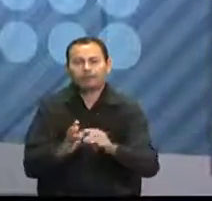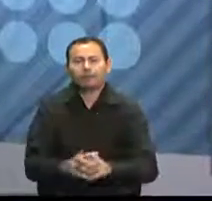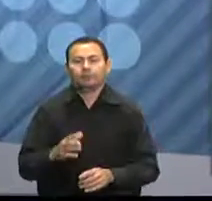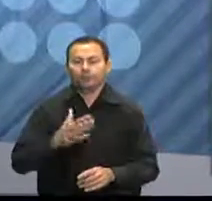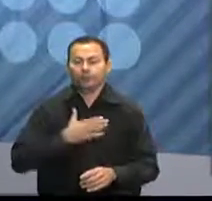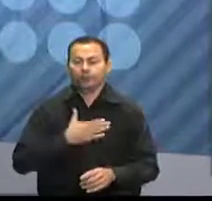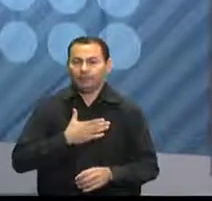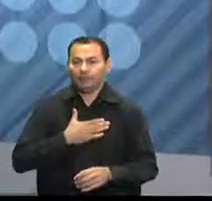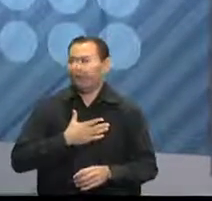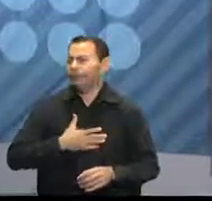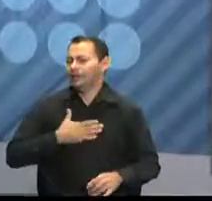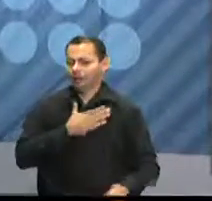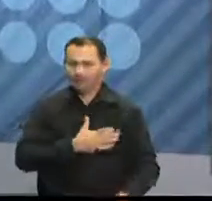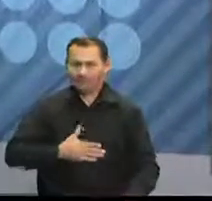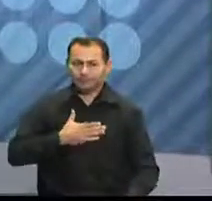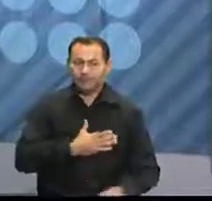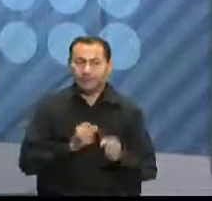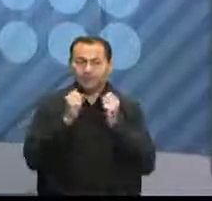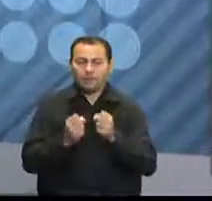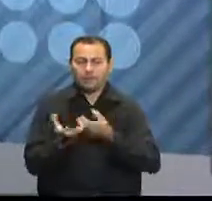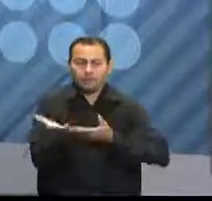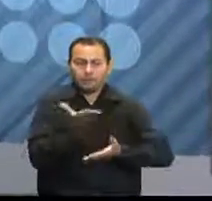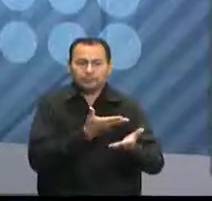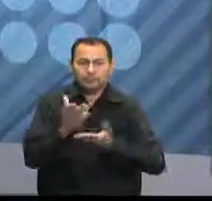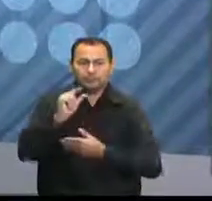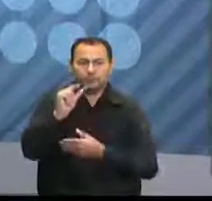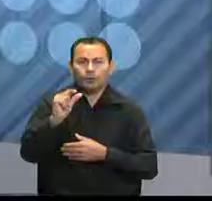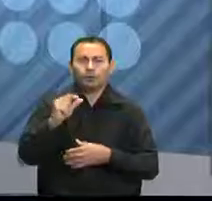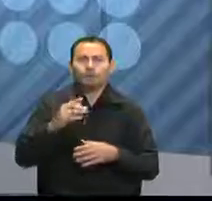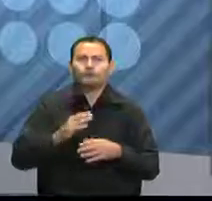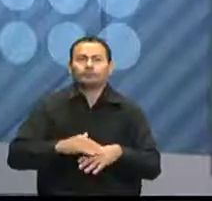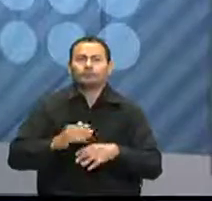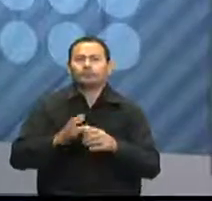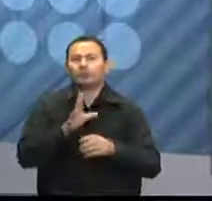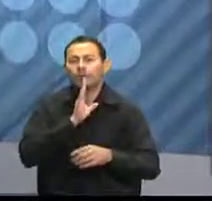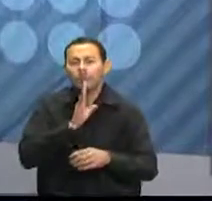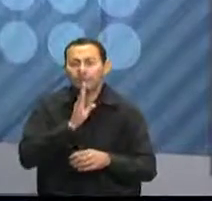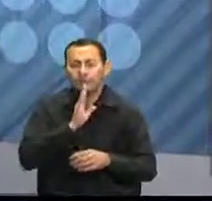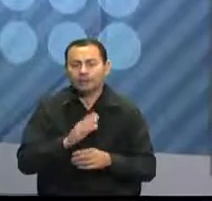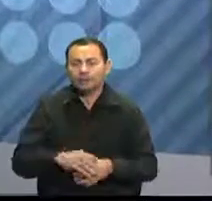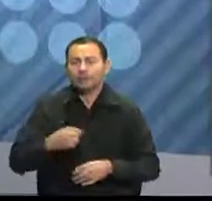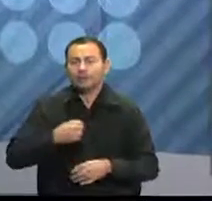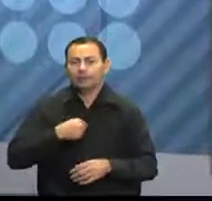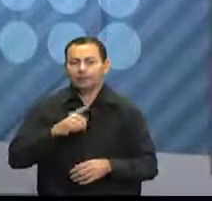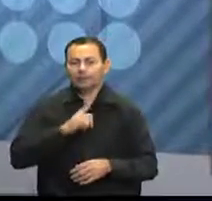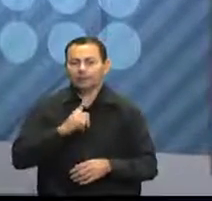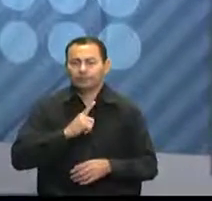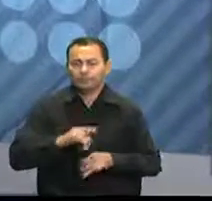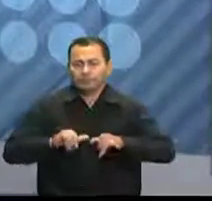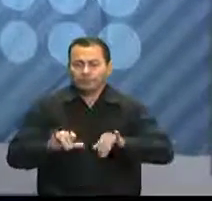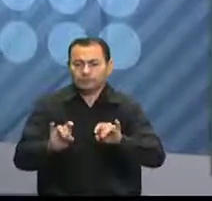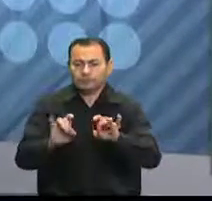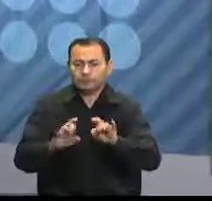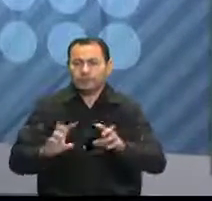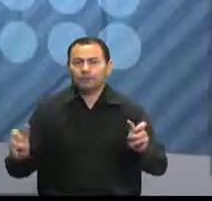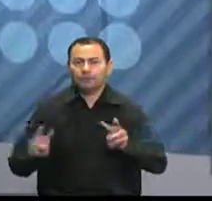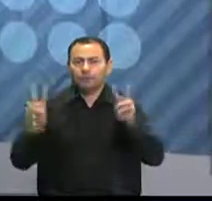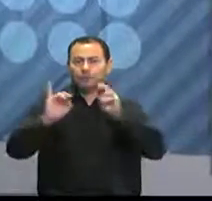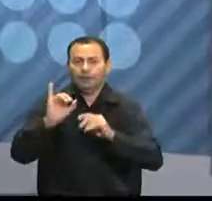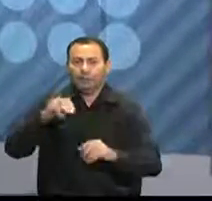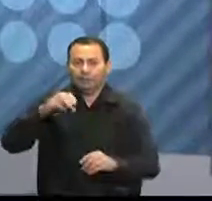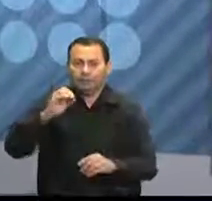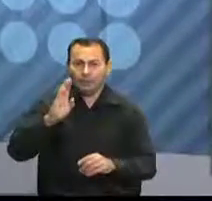pra mim é uma imensa satisfação poder compartilhar um pouco nesse conhecimento que eu tenho no mercado de valores